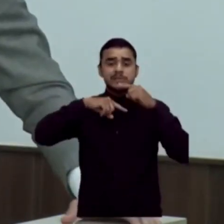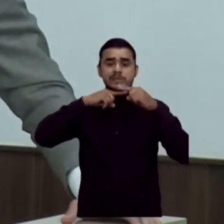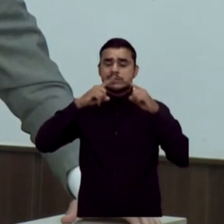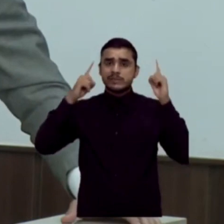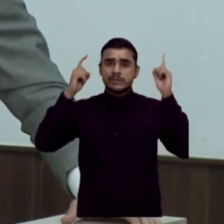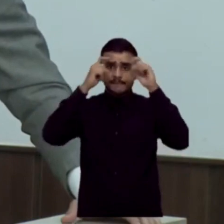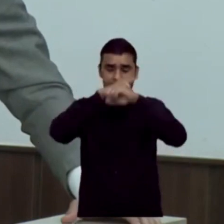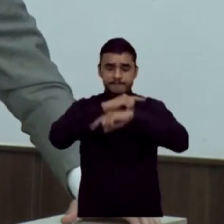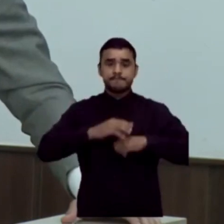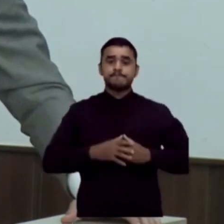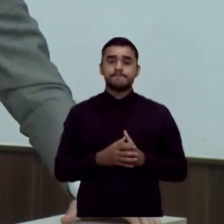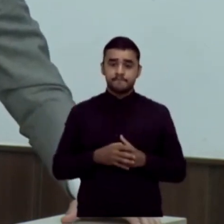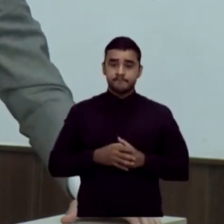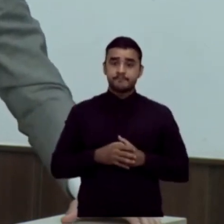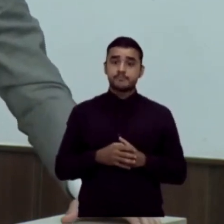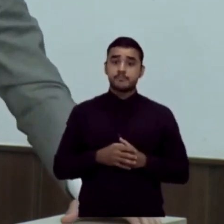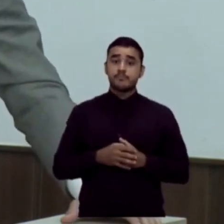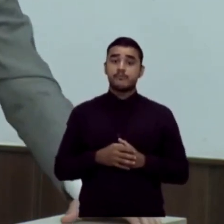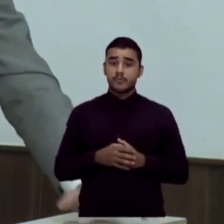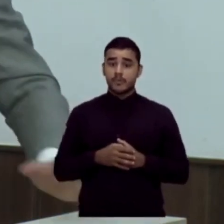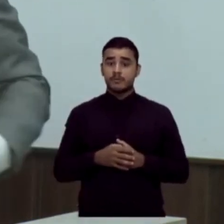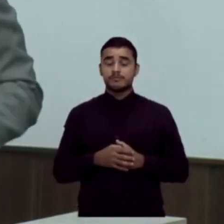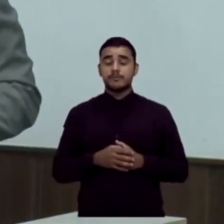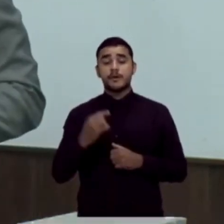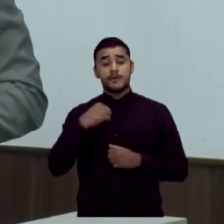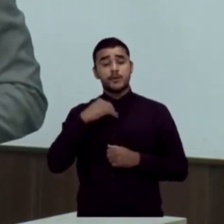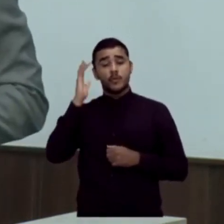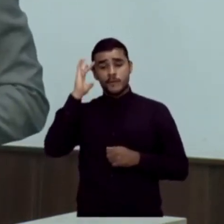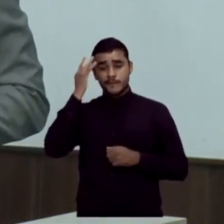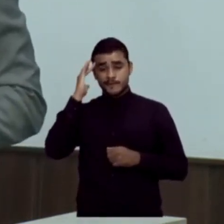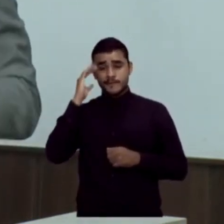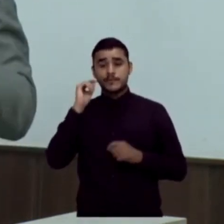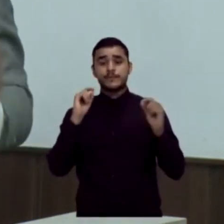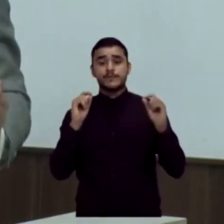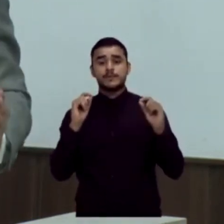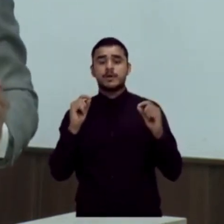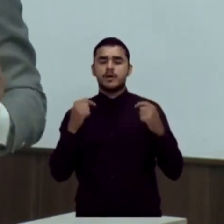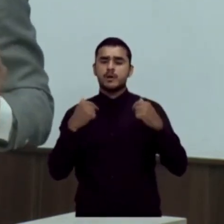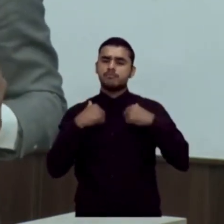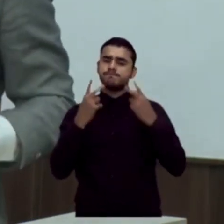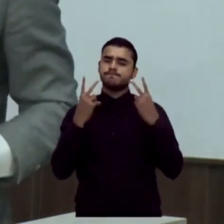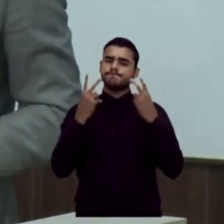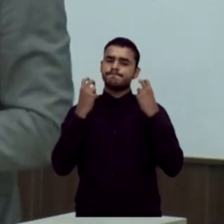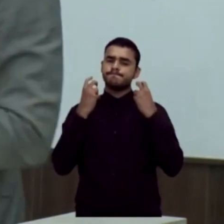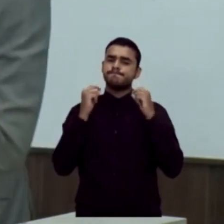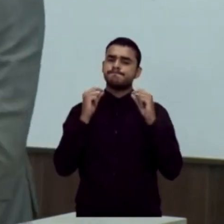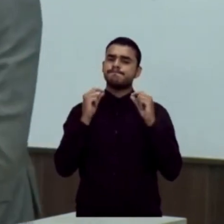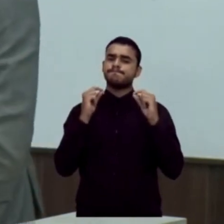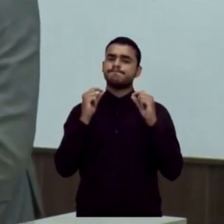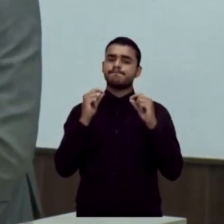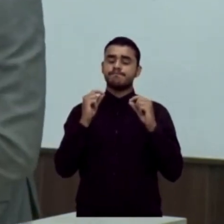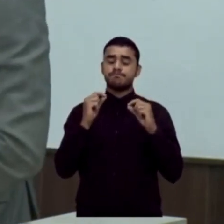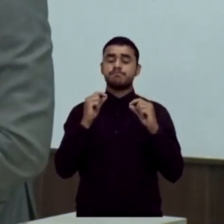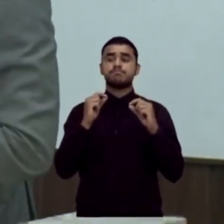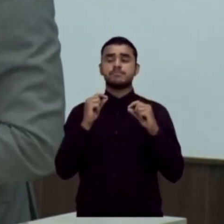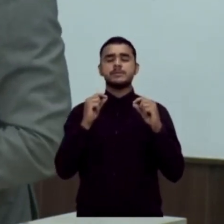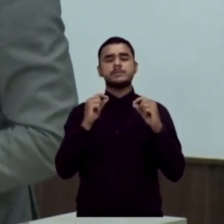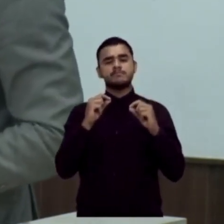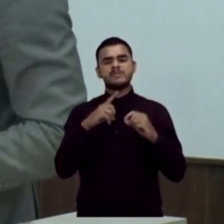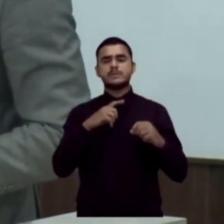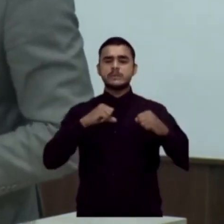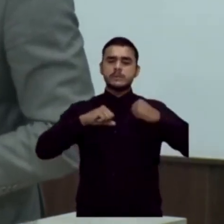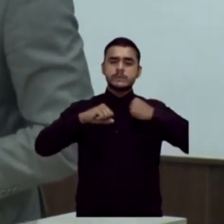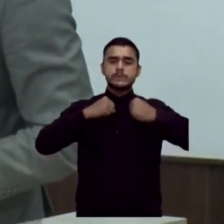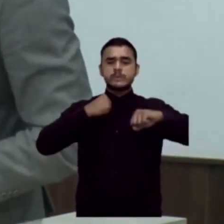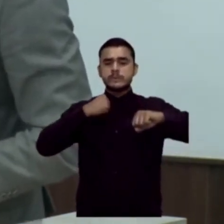isso no momento oportuno. Em segundo lugar, eu tenho observado há alguns dias o